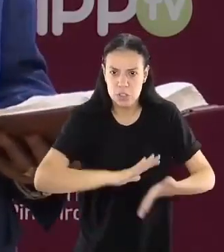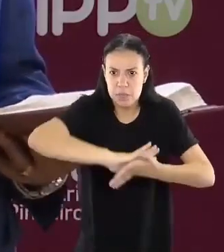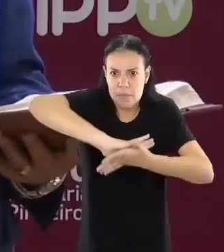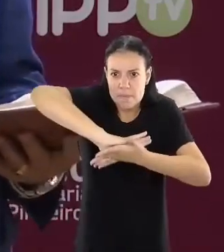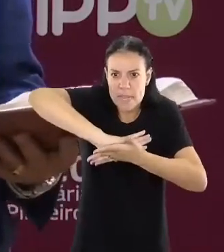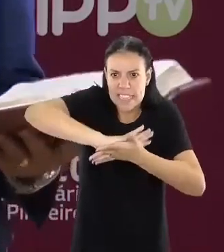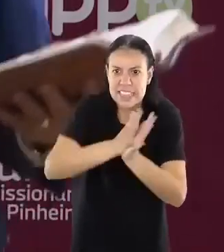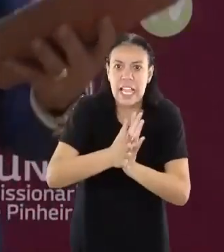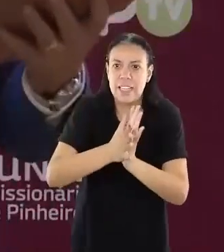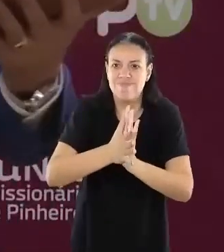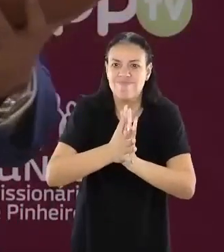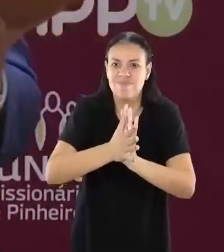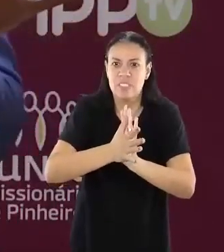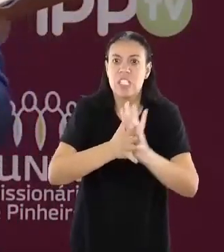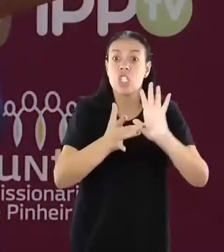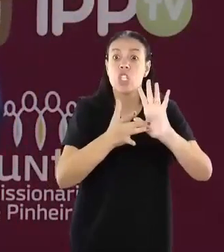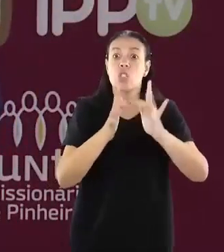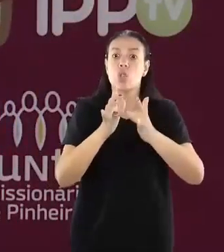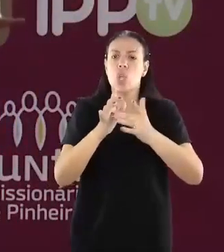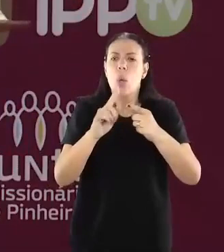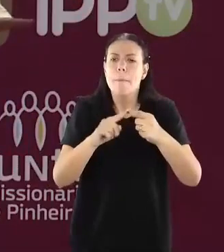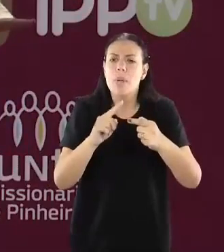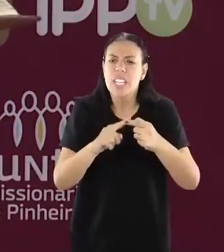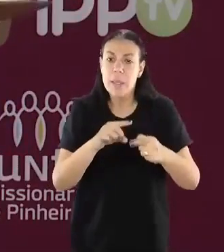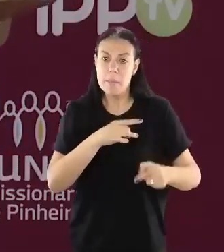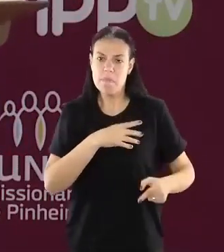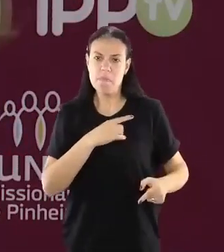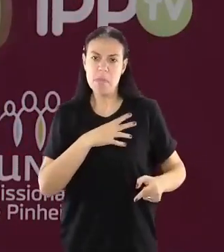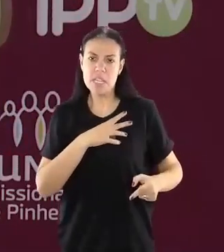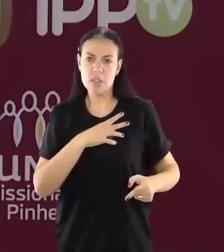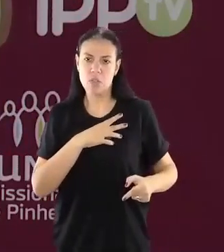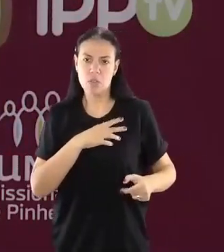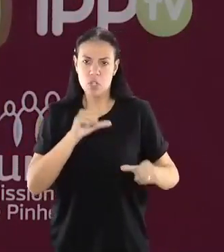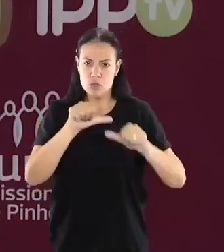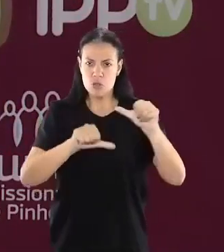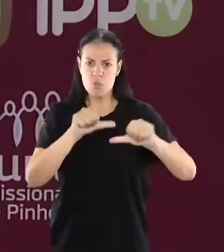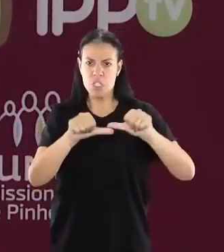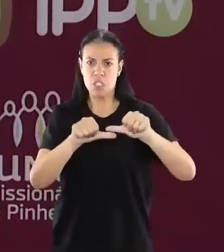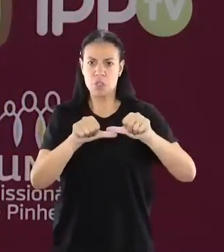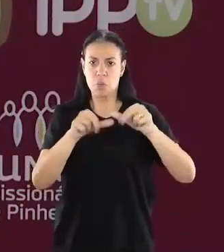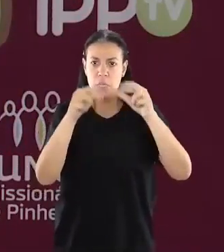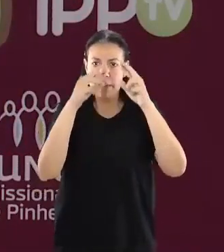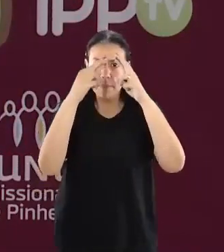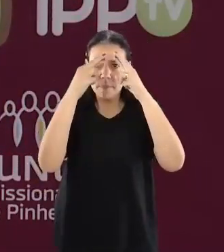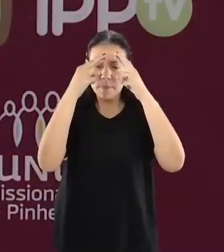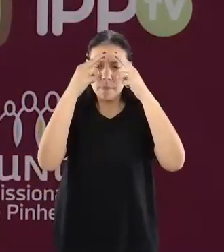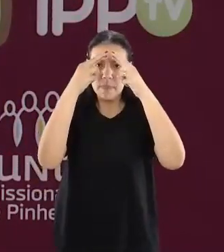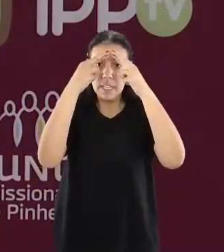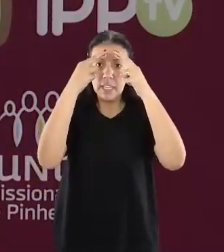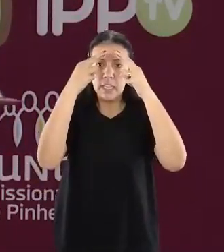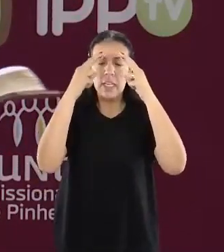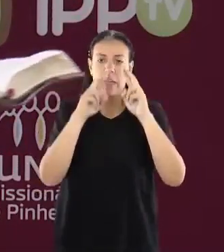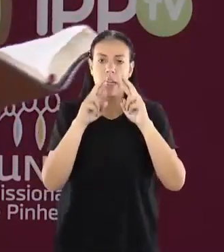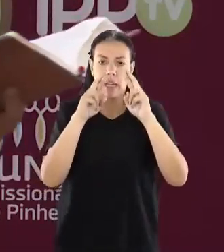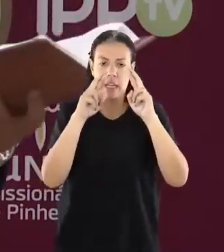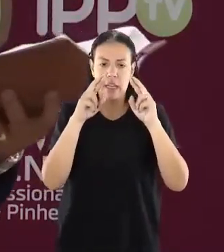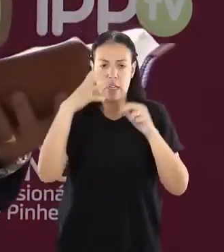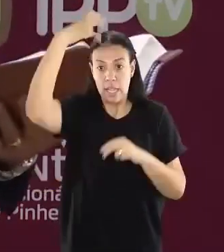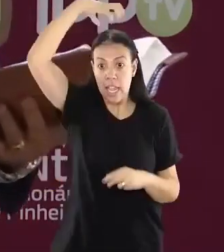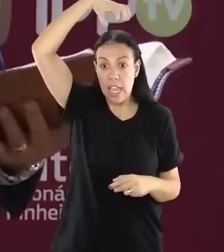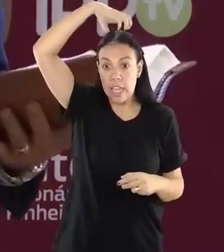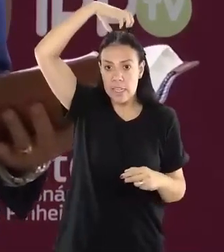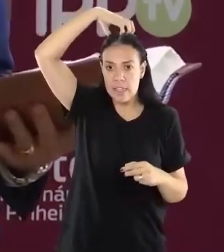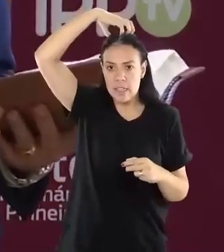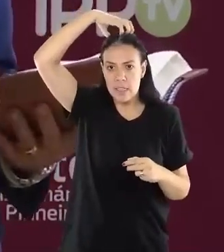recém-nascido, porque ele tinha medo que alguém tomasse o seu lugar como rei dos judeus. Sendo ele enganado pelos